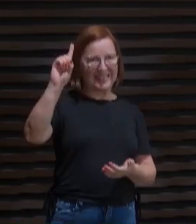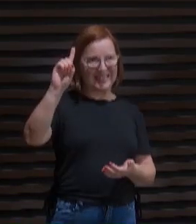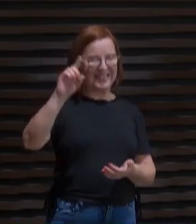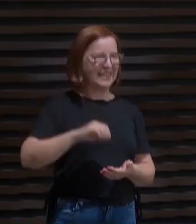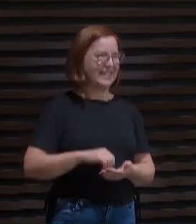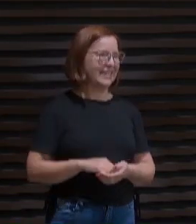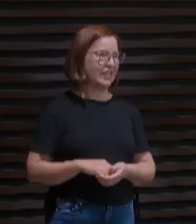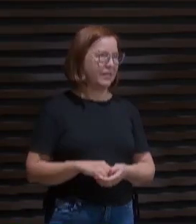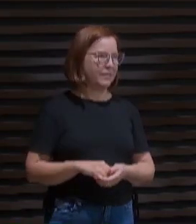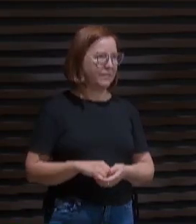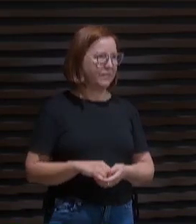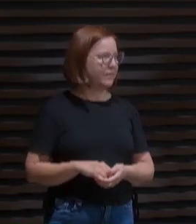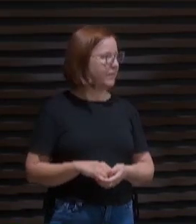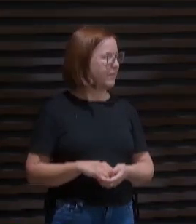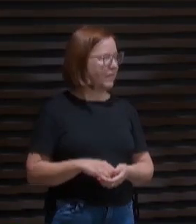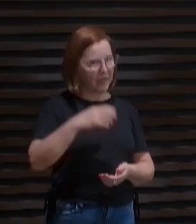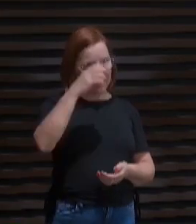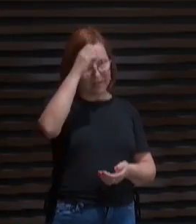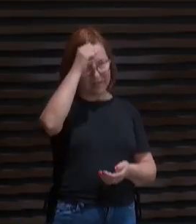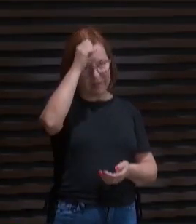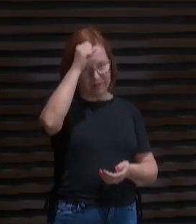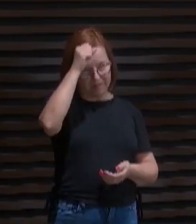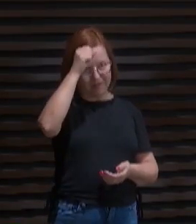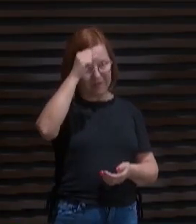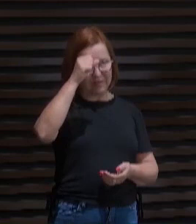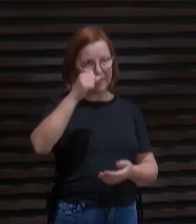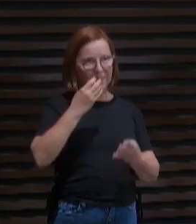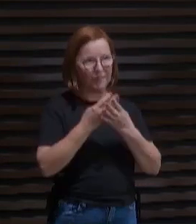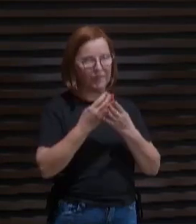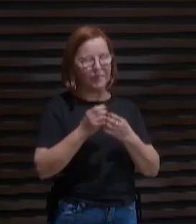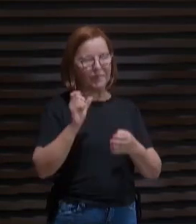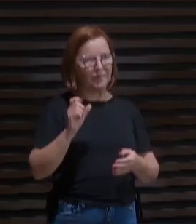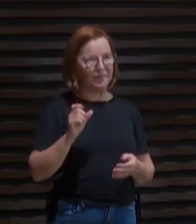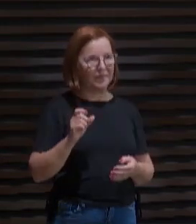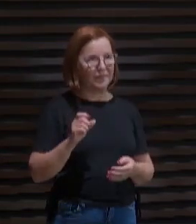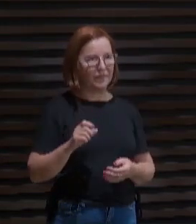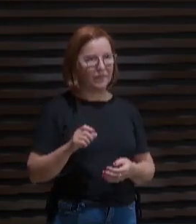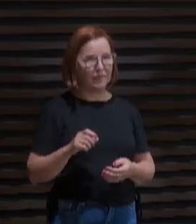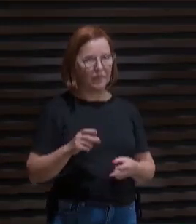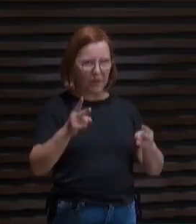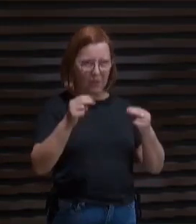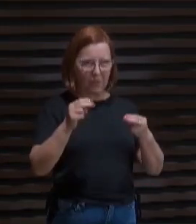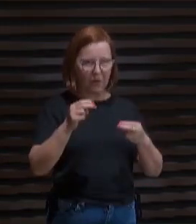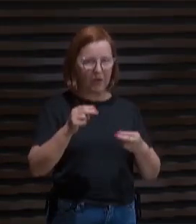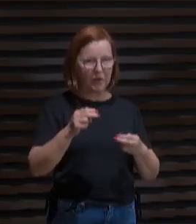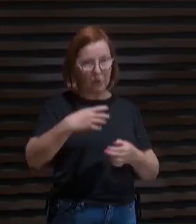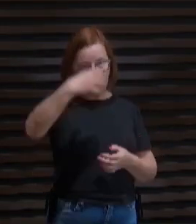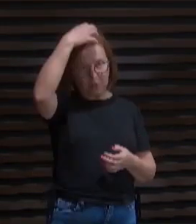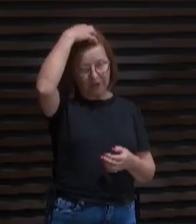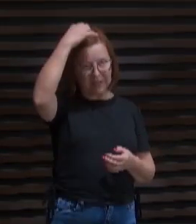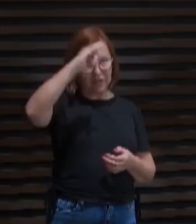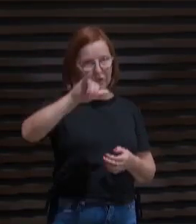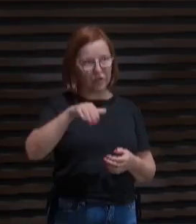Aprender a estar em contato com a palavra diariamente. Quando eu olho para Josafá, eu tento